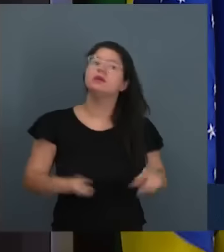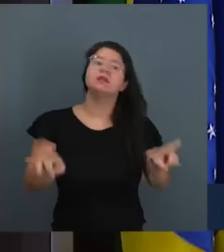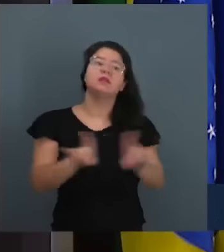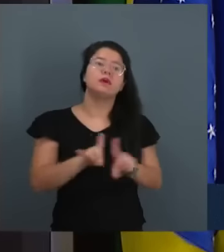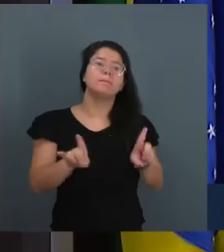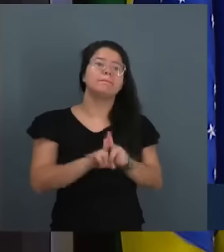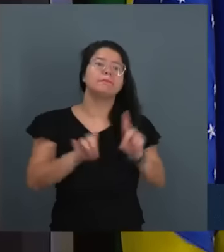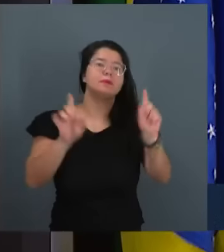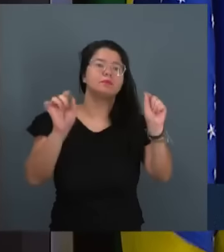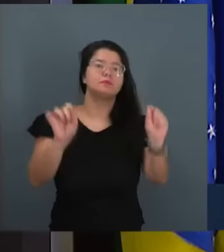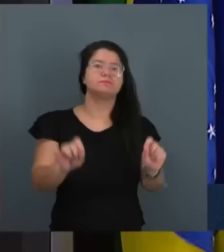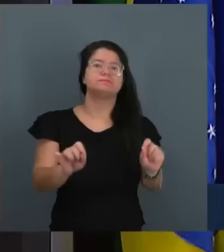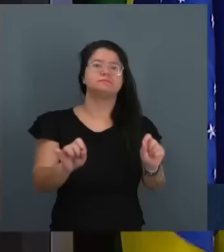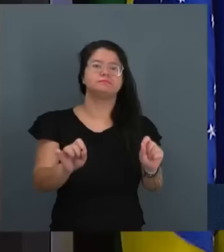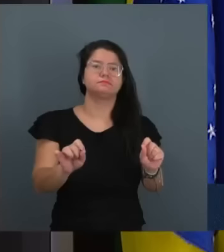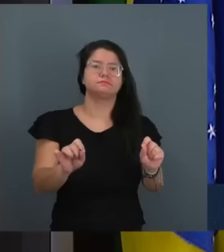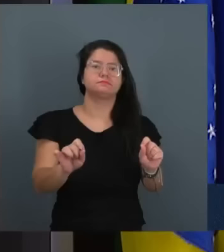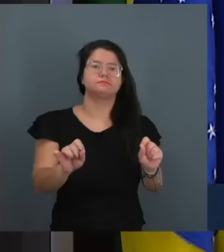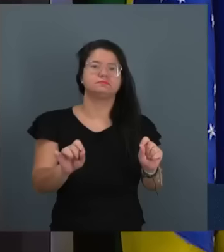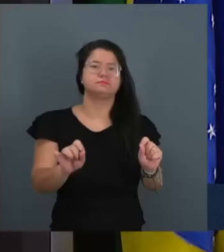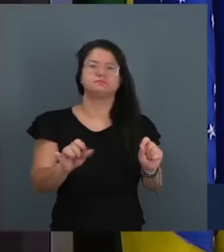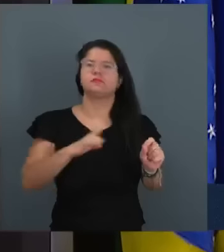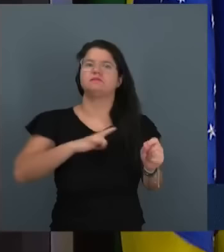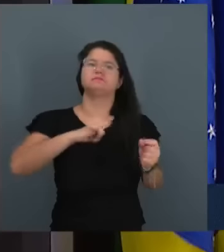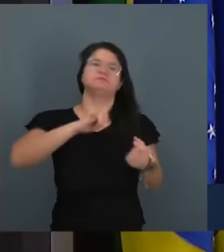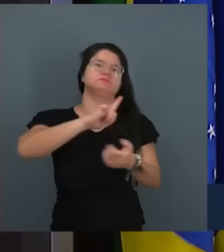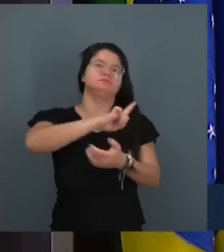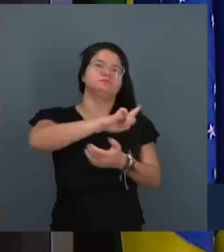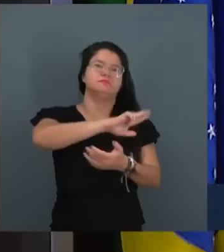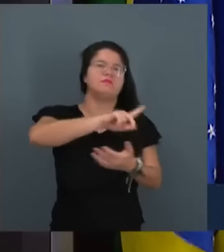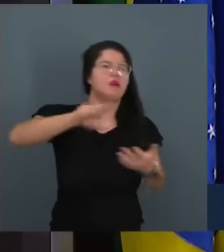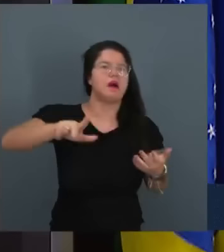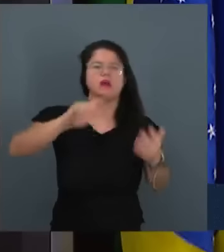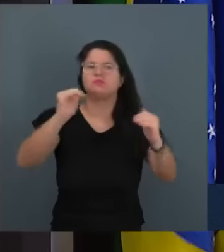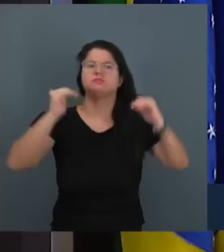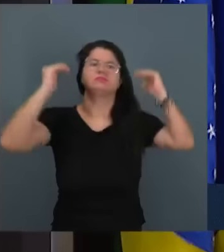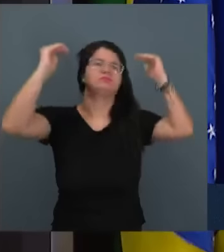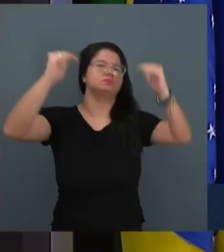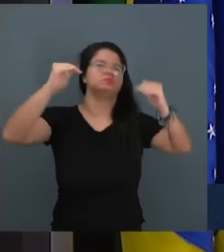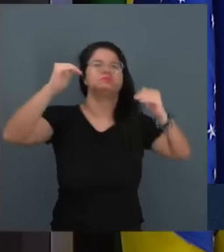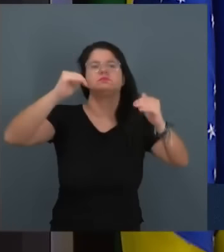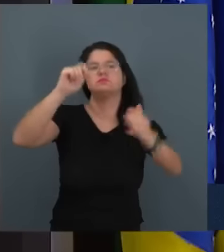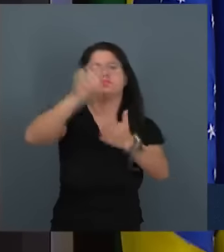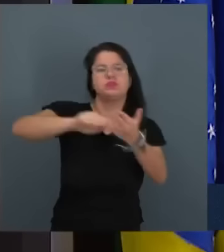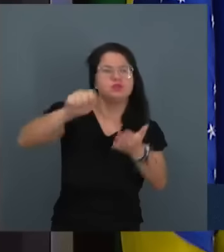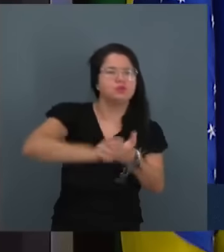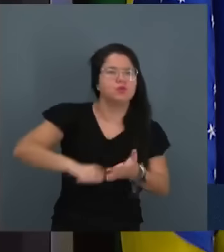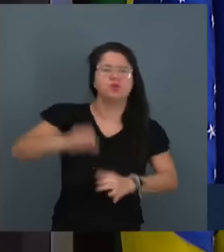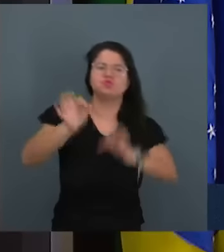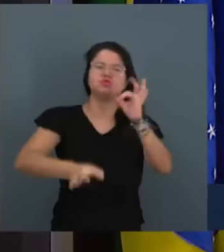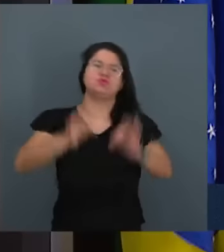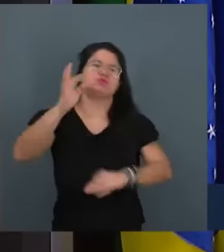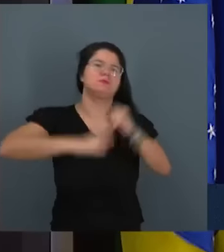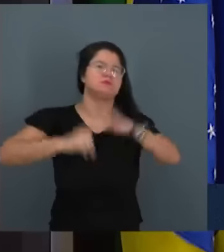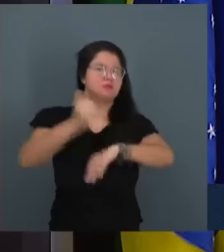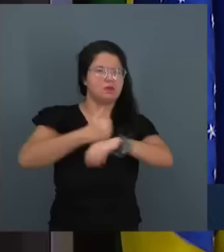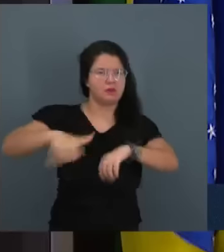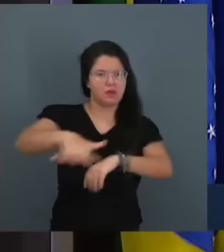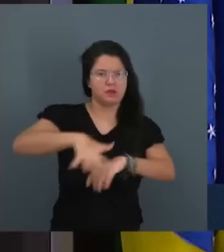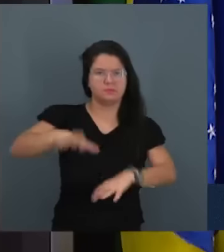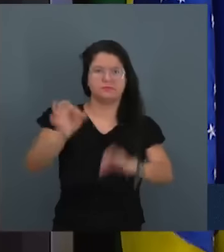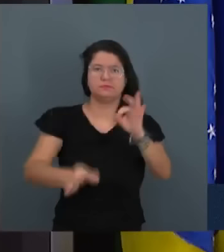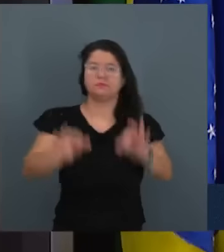Segundo grandes nomes, escritórios jurídicos do país, especialistas da área, diz que